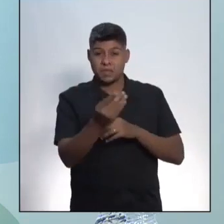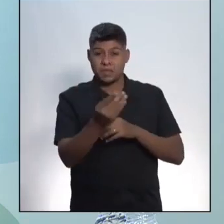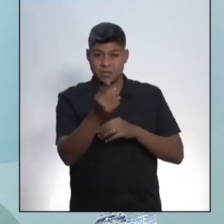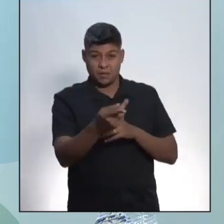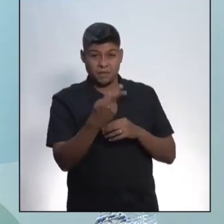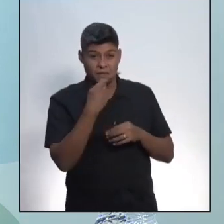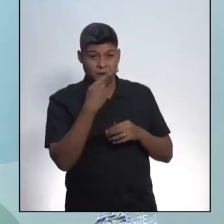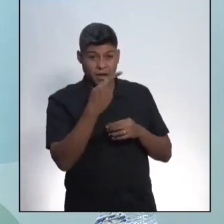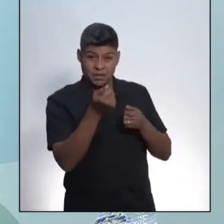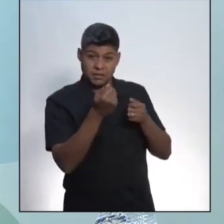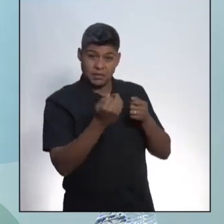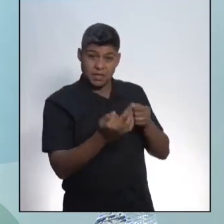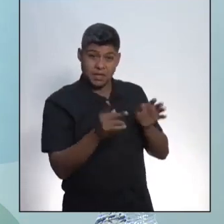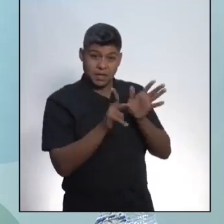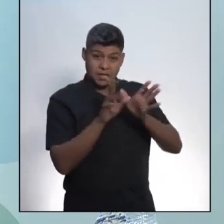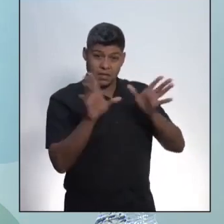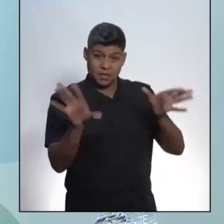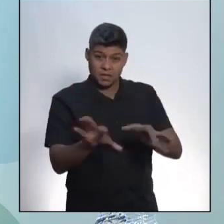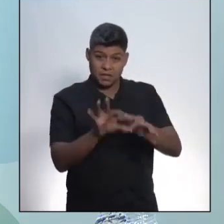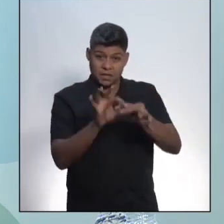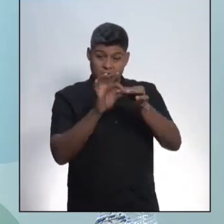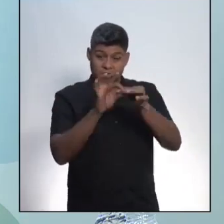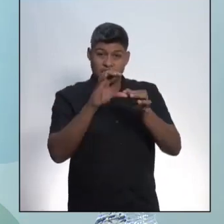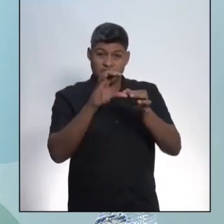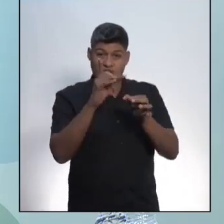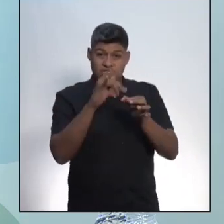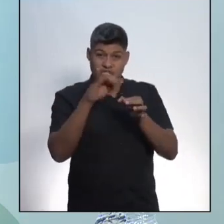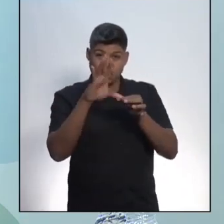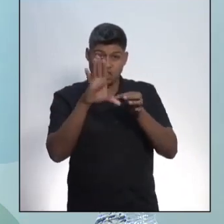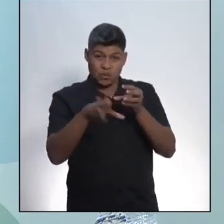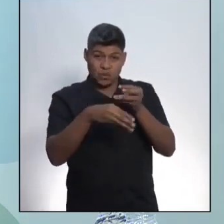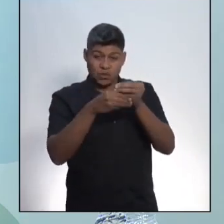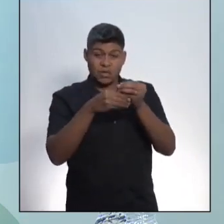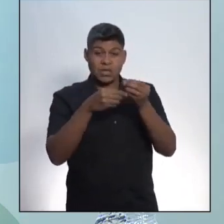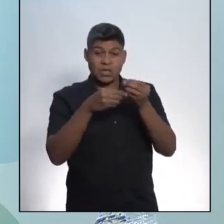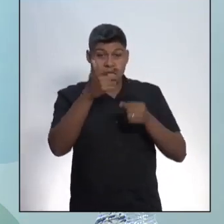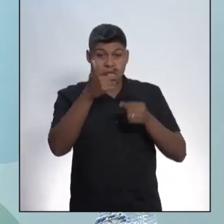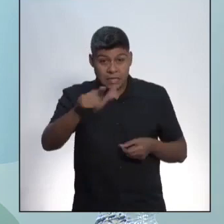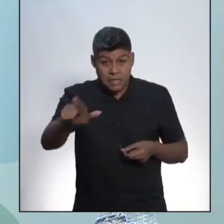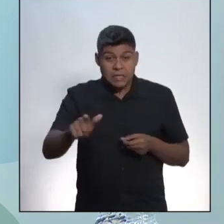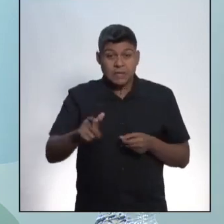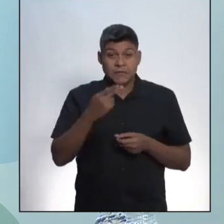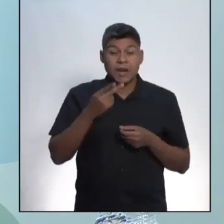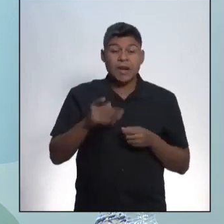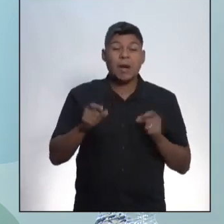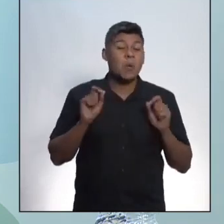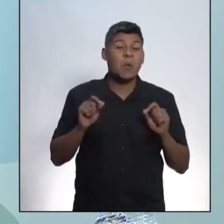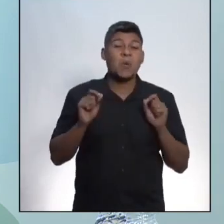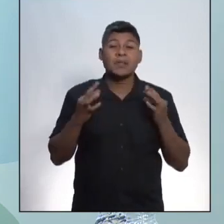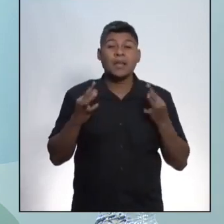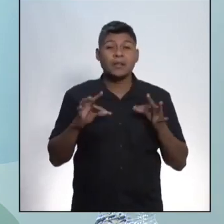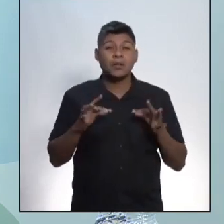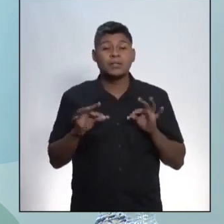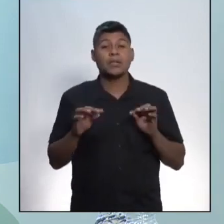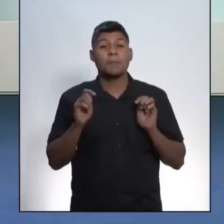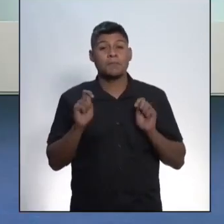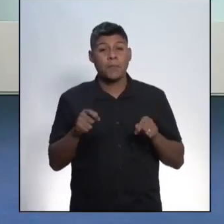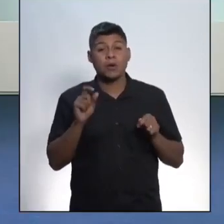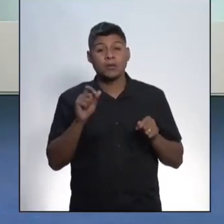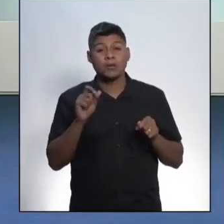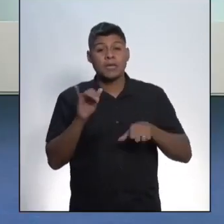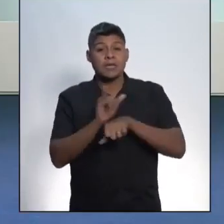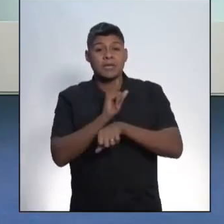você comentar a fala do Chico, que você me dê de novo, repita aqui a definição de tecnologia e, se possível, fazendo um pouco